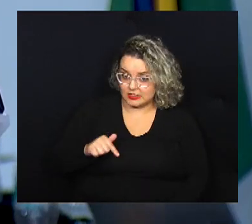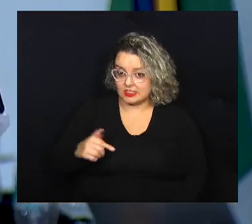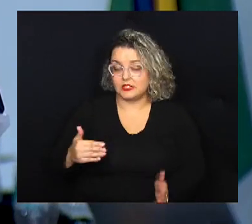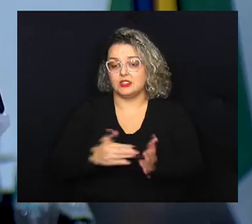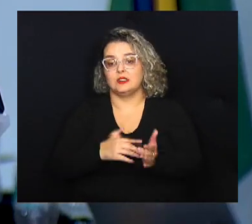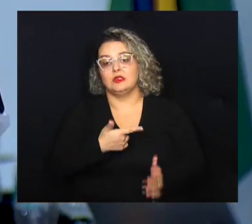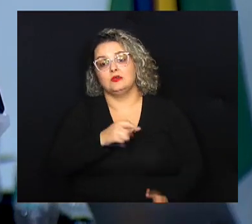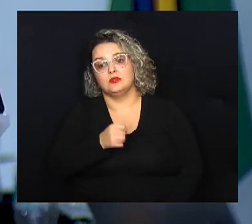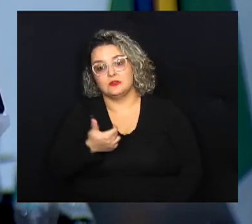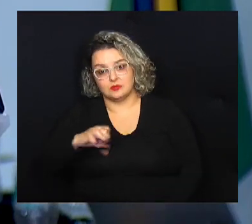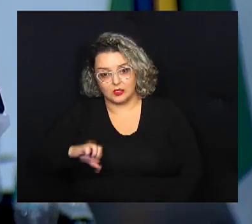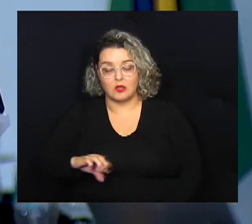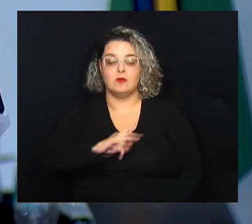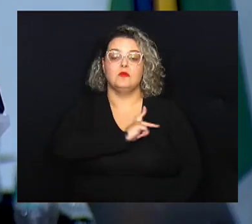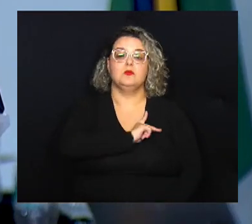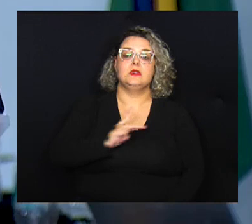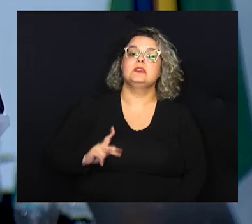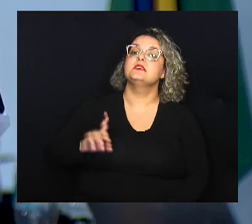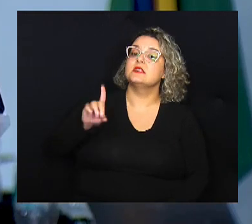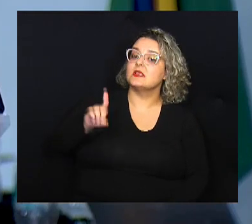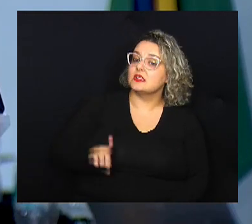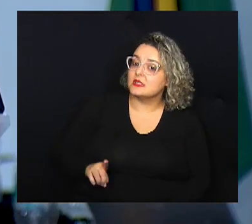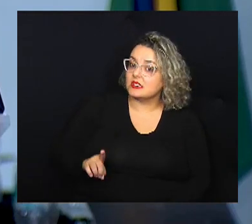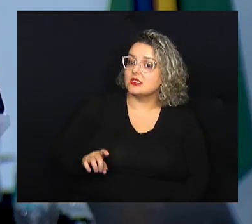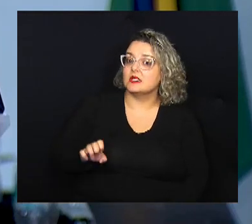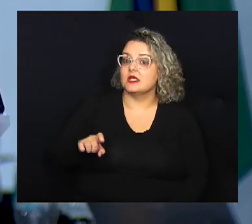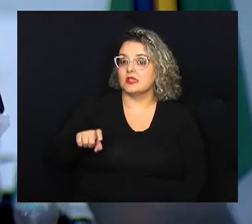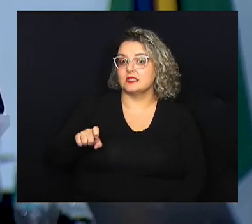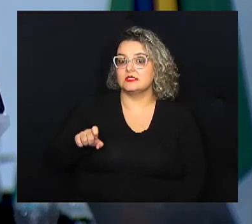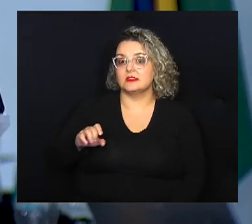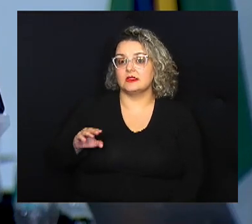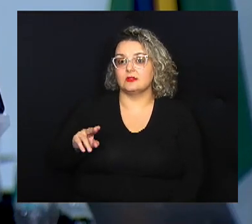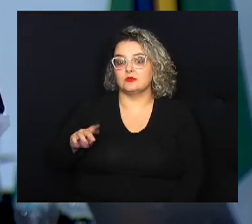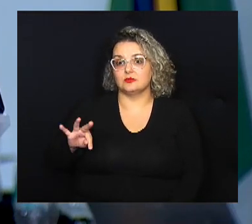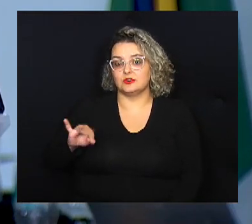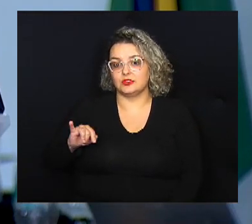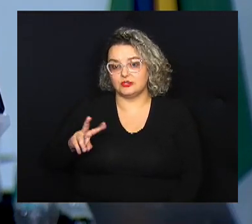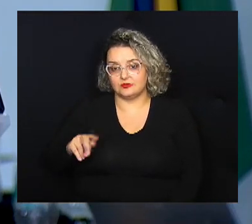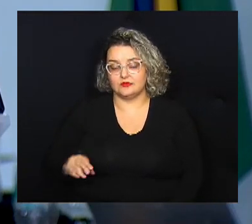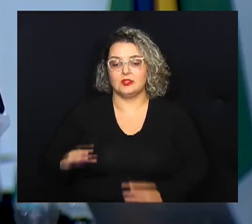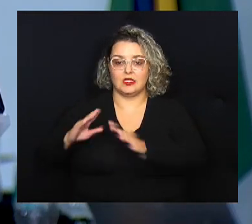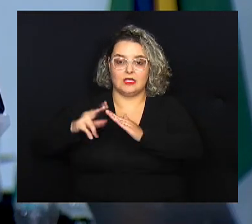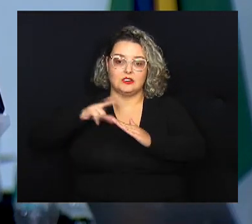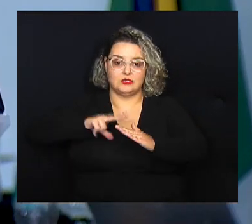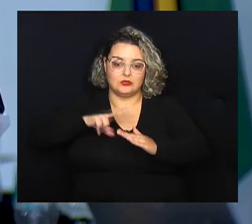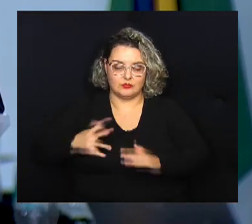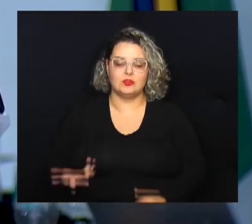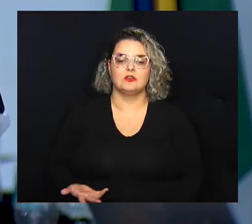Foi presidente da diretoria executiva da Casa de Portugal de Campinas, gestão